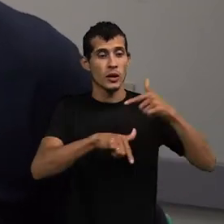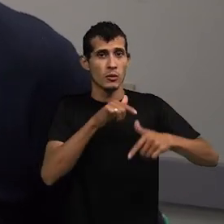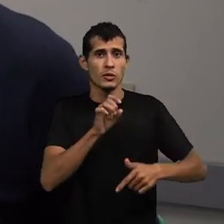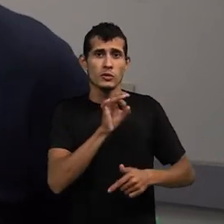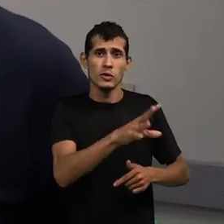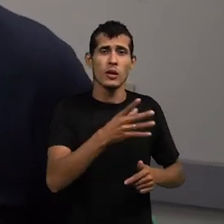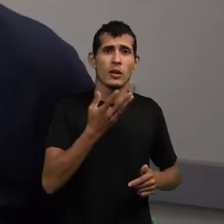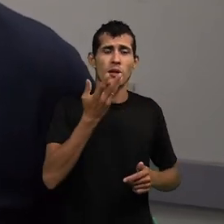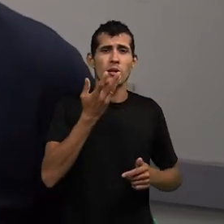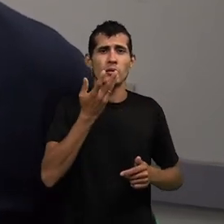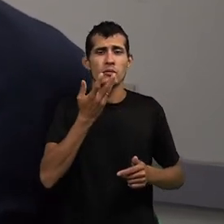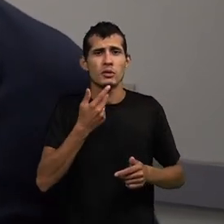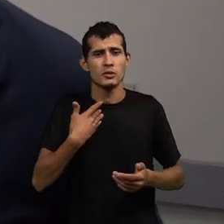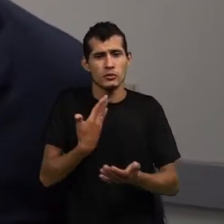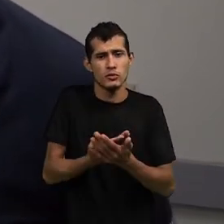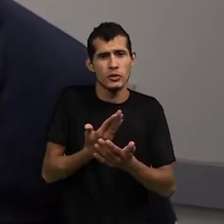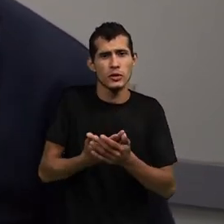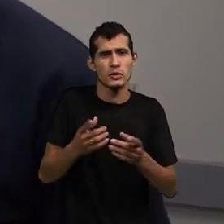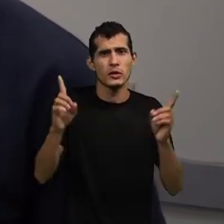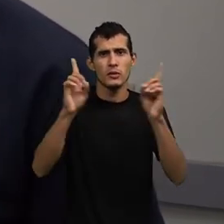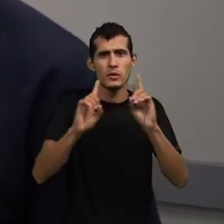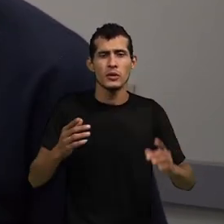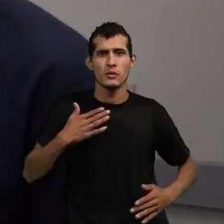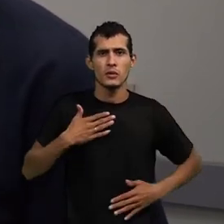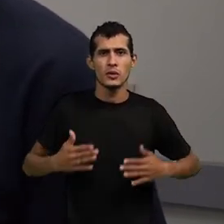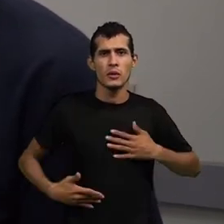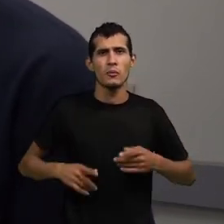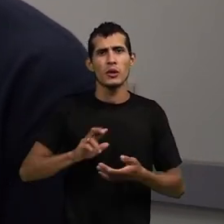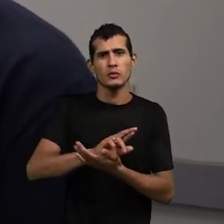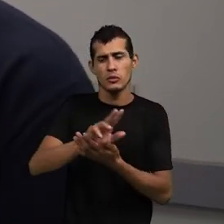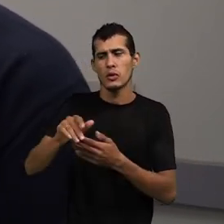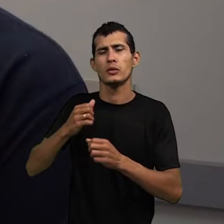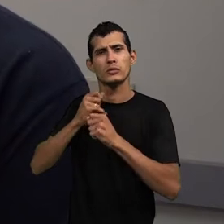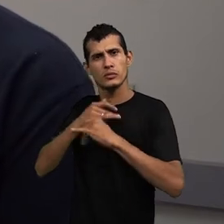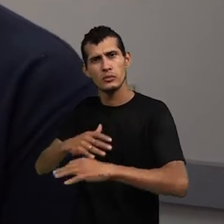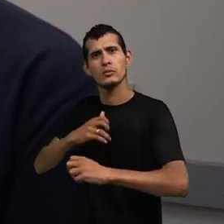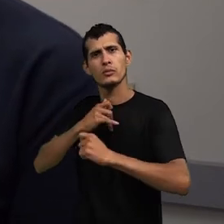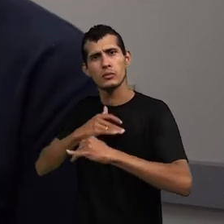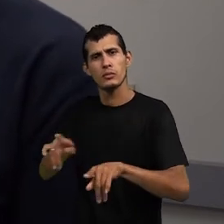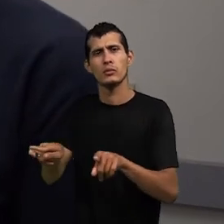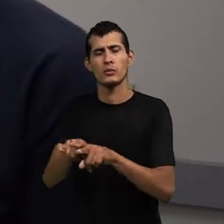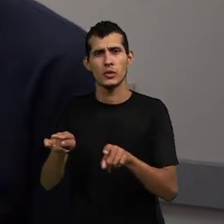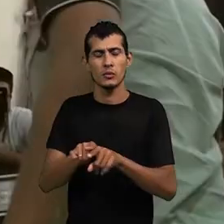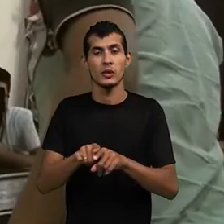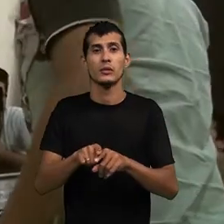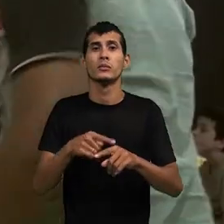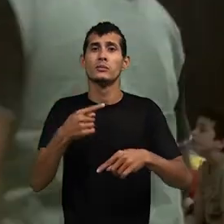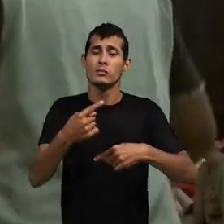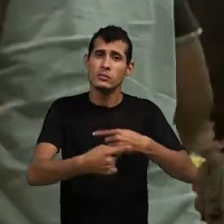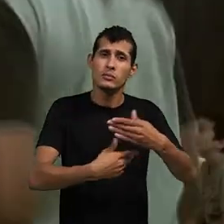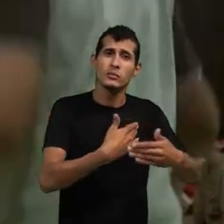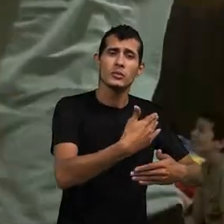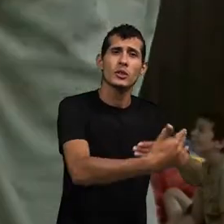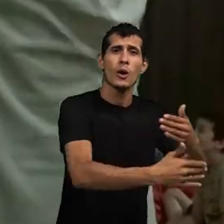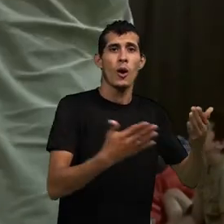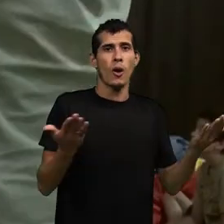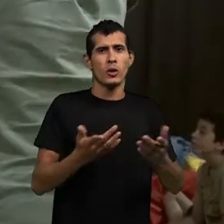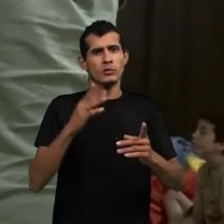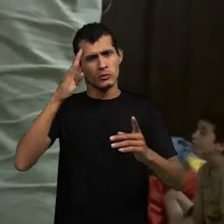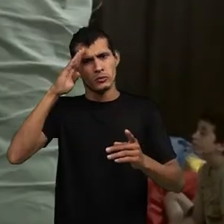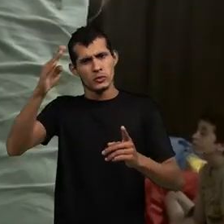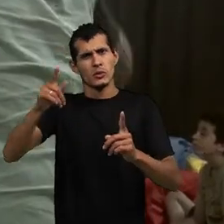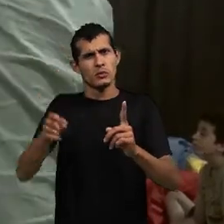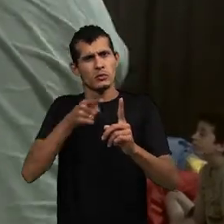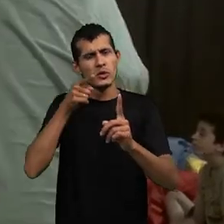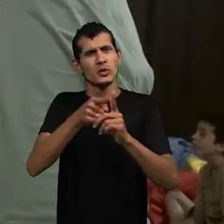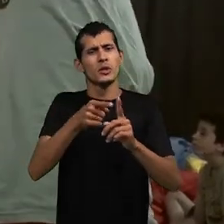só com estudantes com deficiência física, mas também com estudantes com transtorno do espectro autista. Tá? Então, hoje, o principal